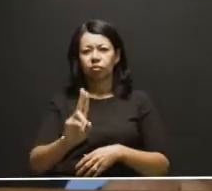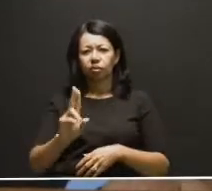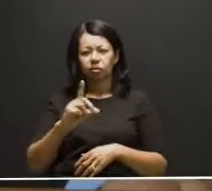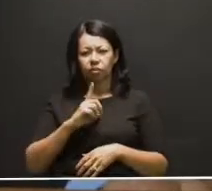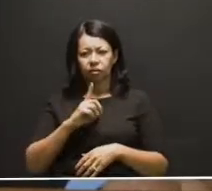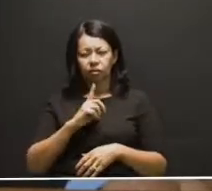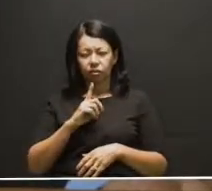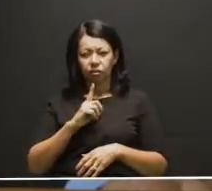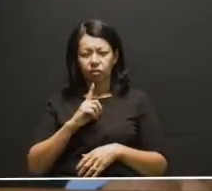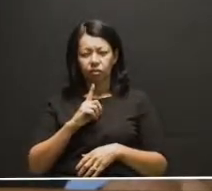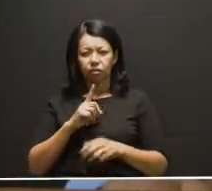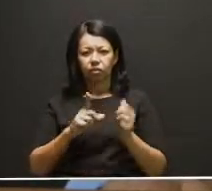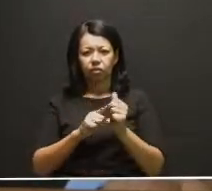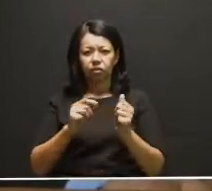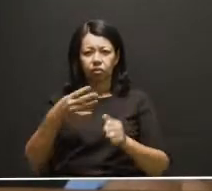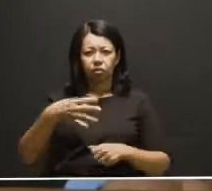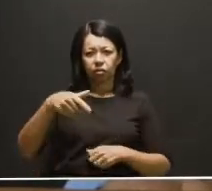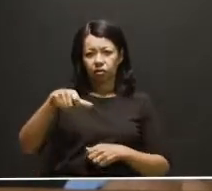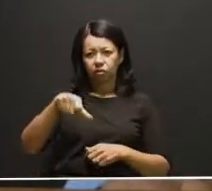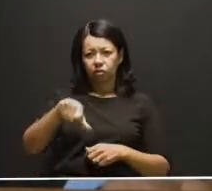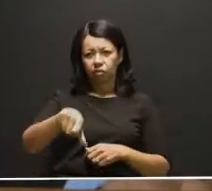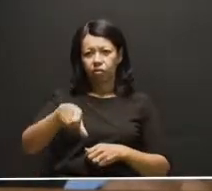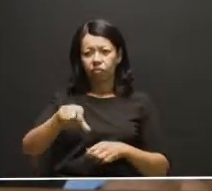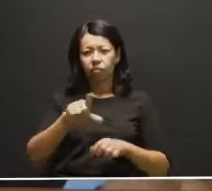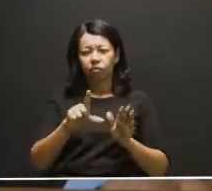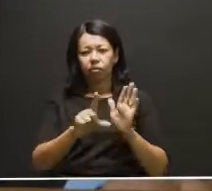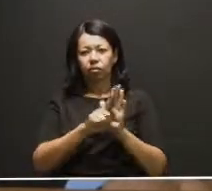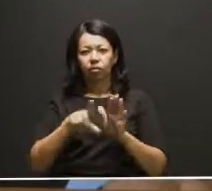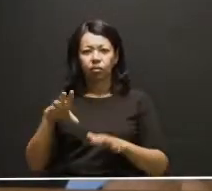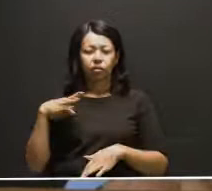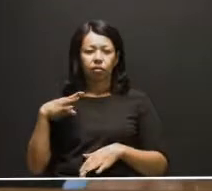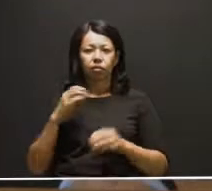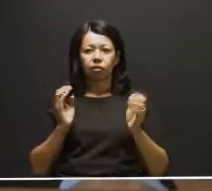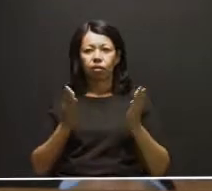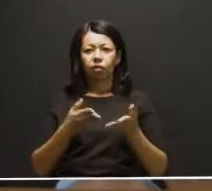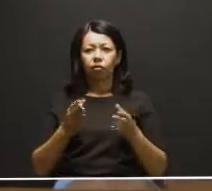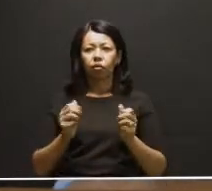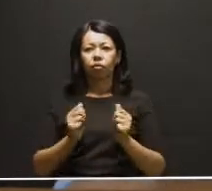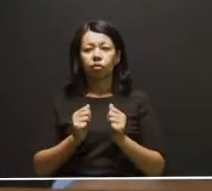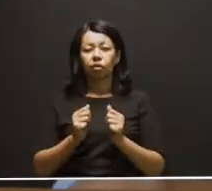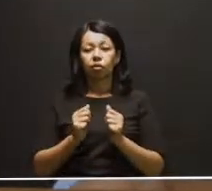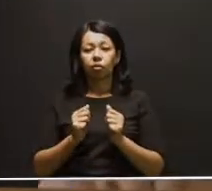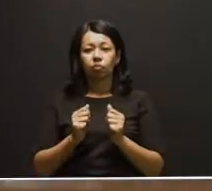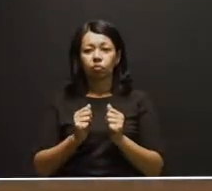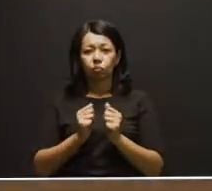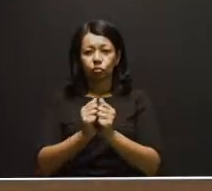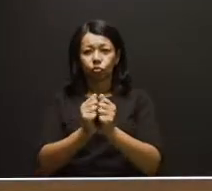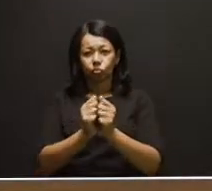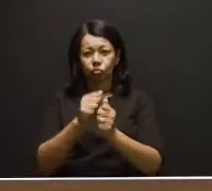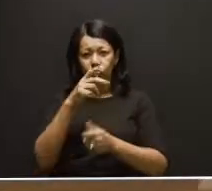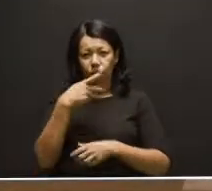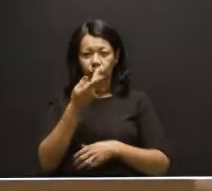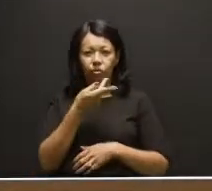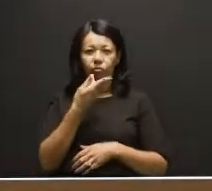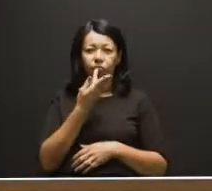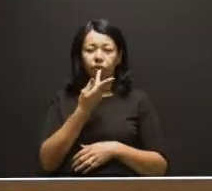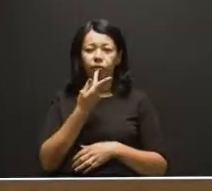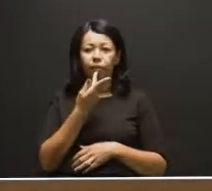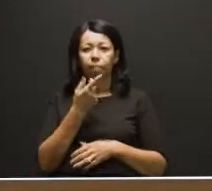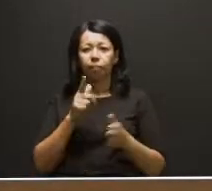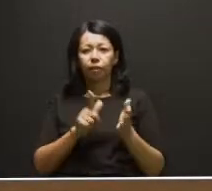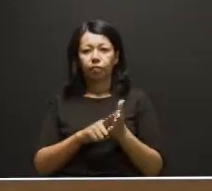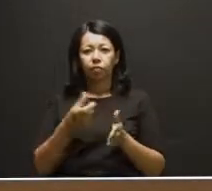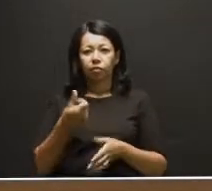prevista no artigo 49 do regimento interno passa a usar a aparecer em conjunto sobre a matéria as